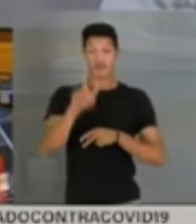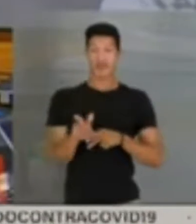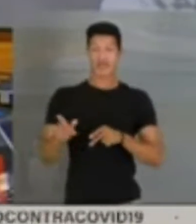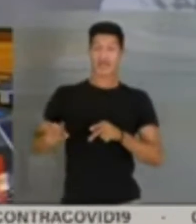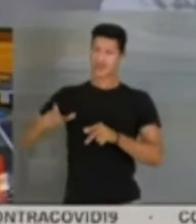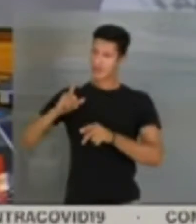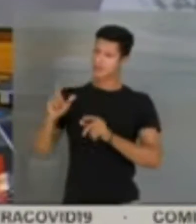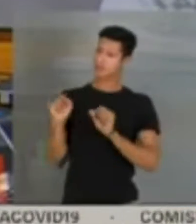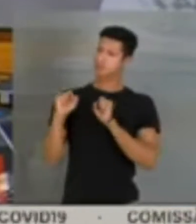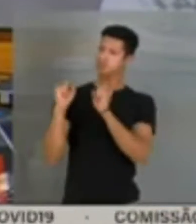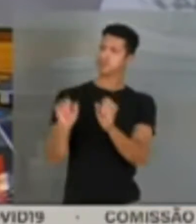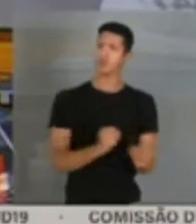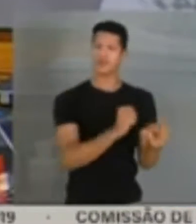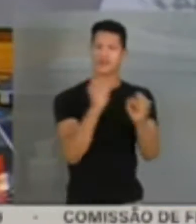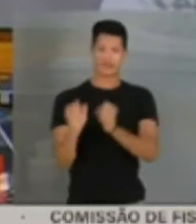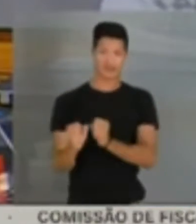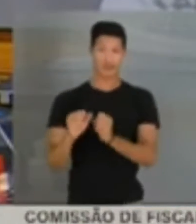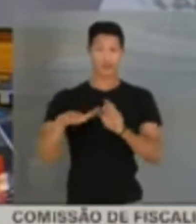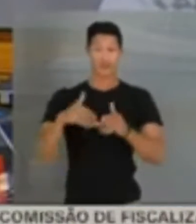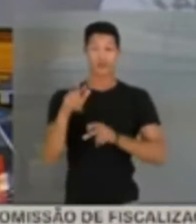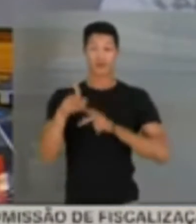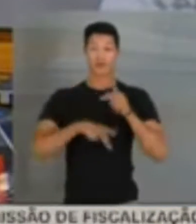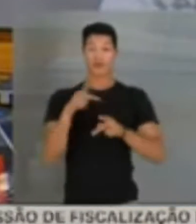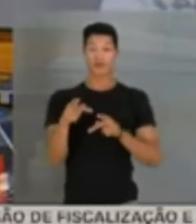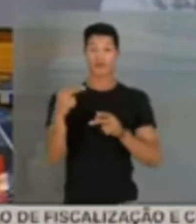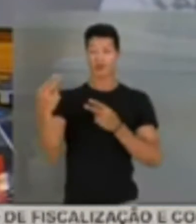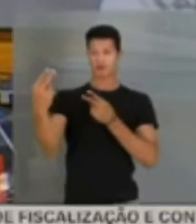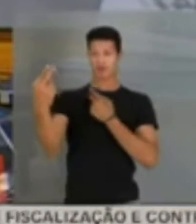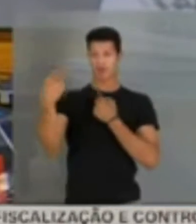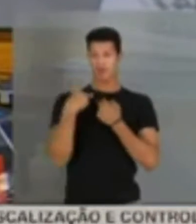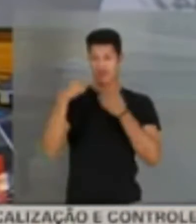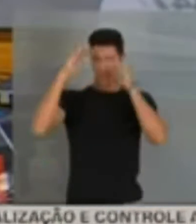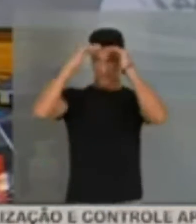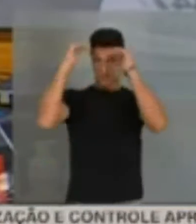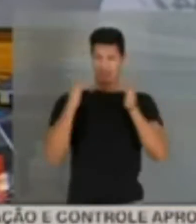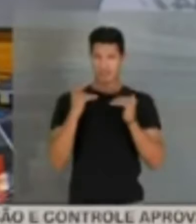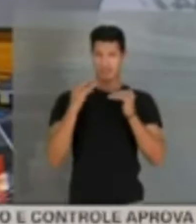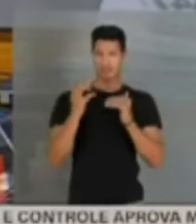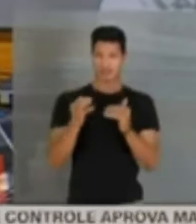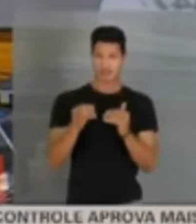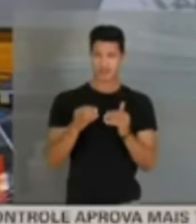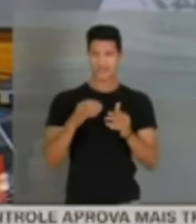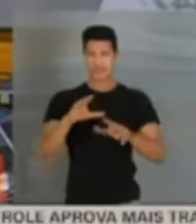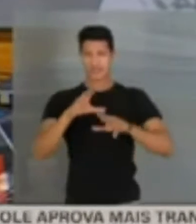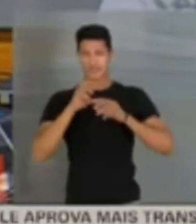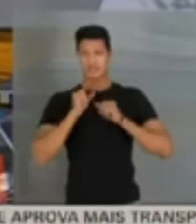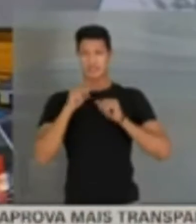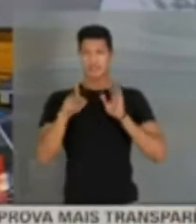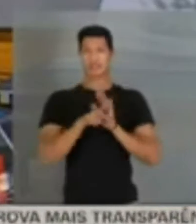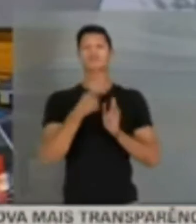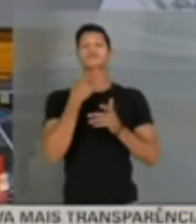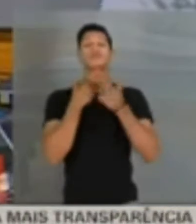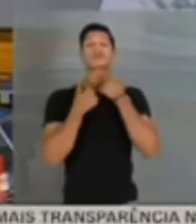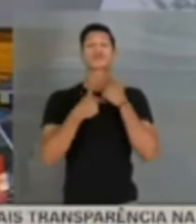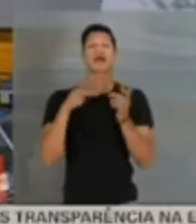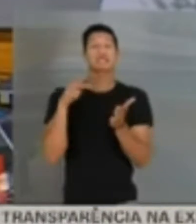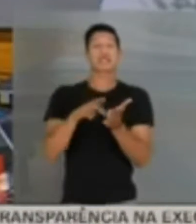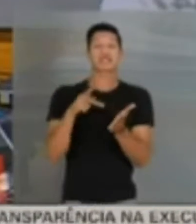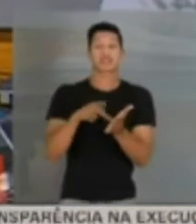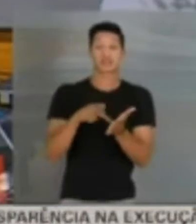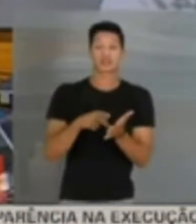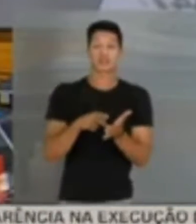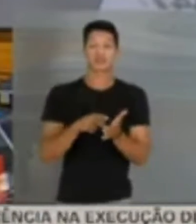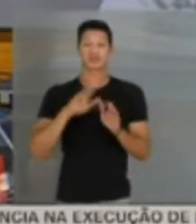é detentor do poder. Quando esse povo não se vê respeitado, acatado em suas pretensões